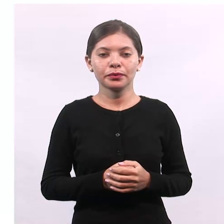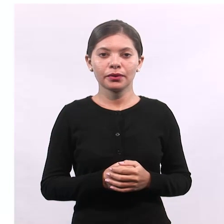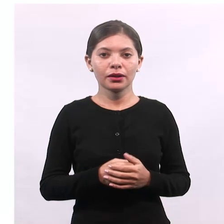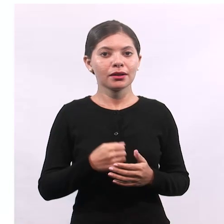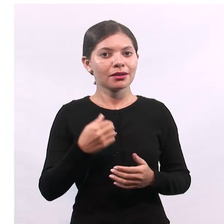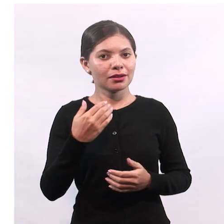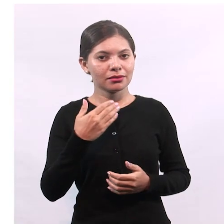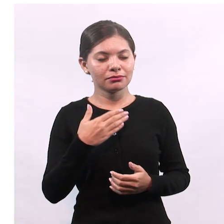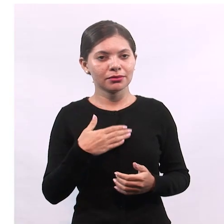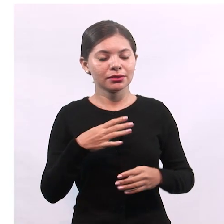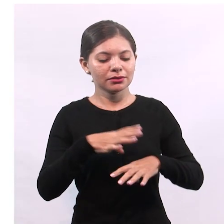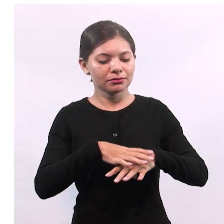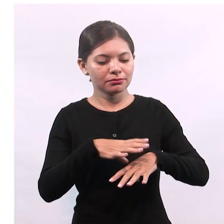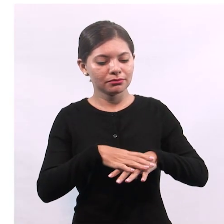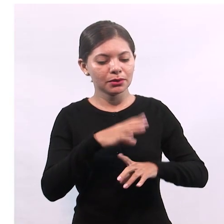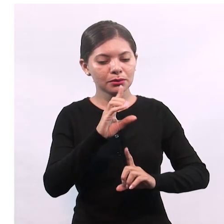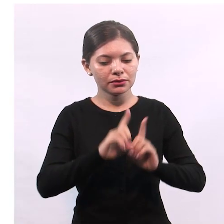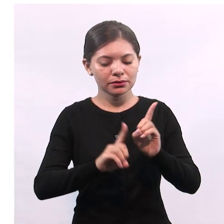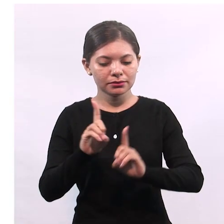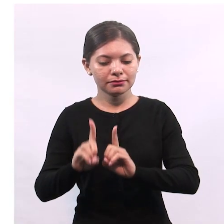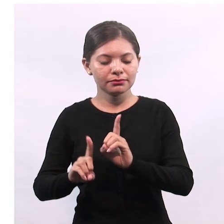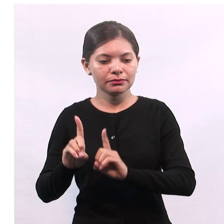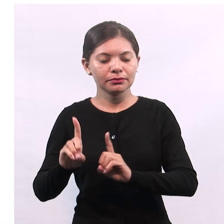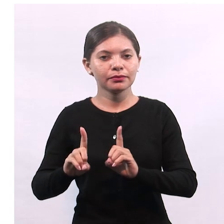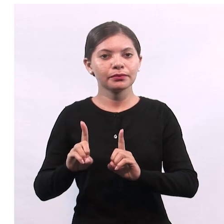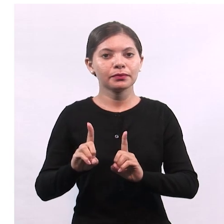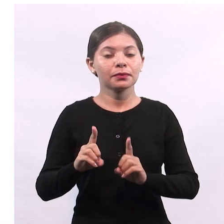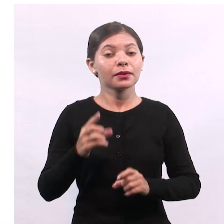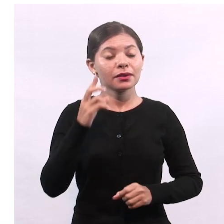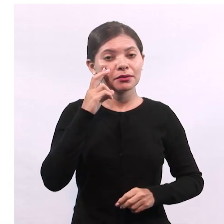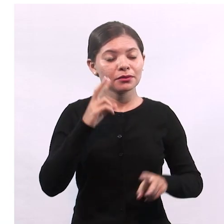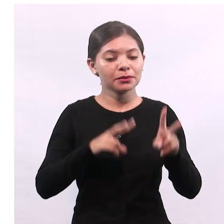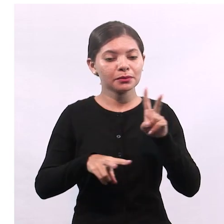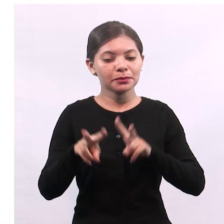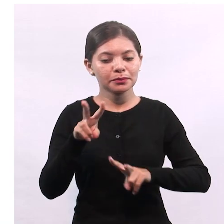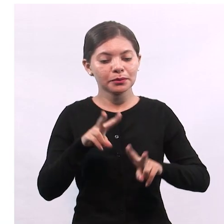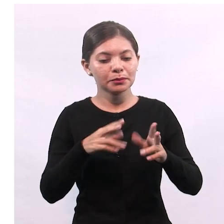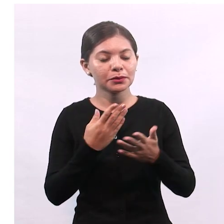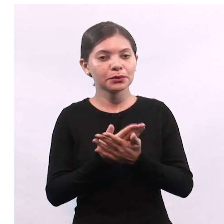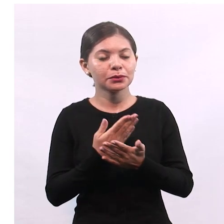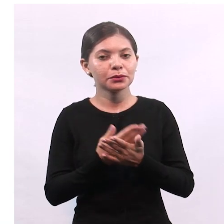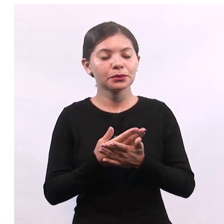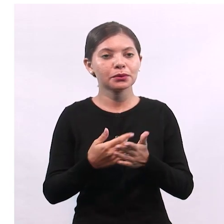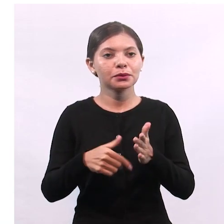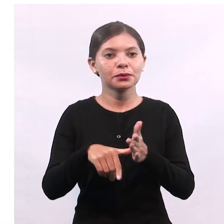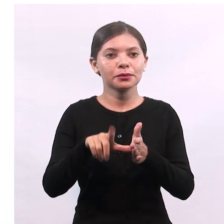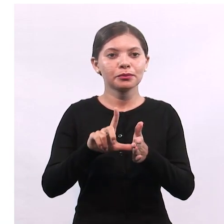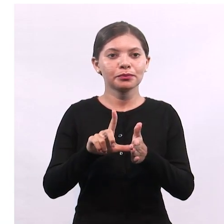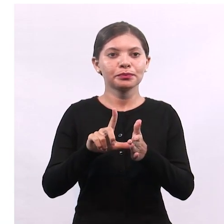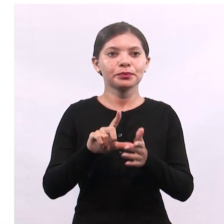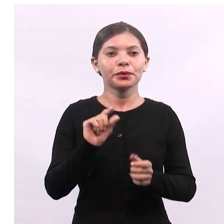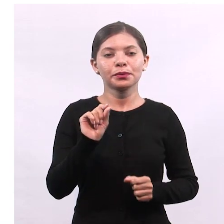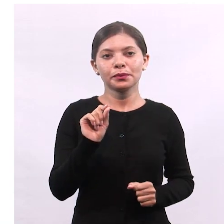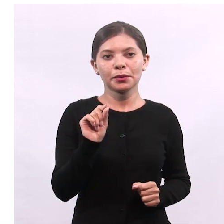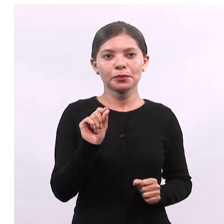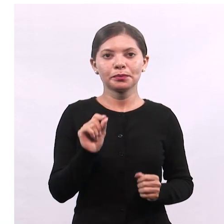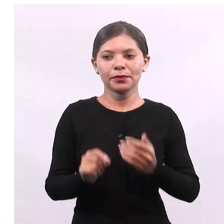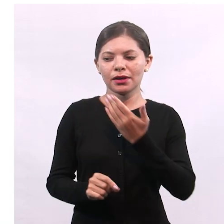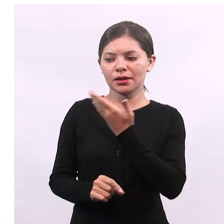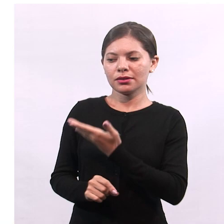nosso caso o senso e a gente viu também estatística que as variáveis ou seja essas